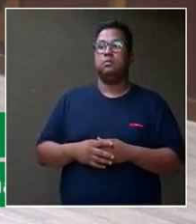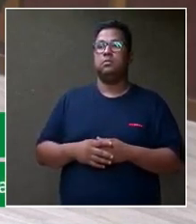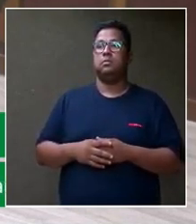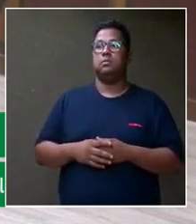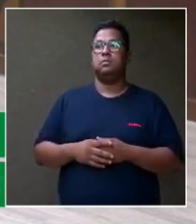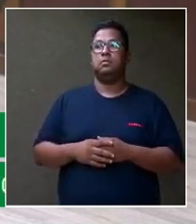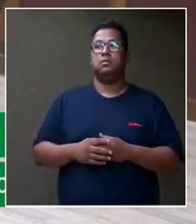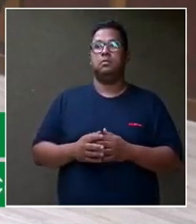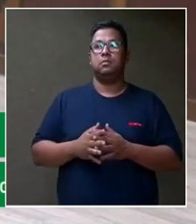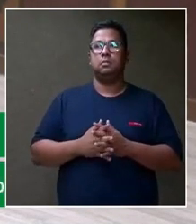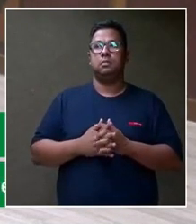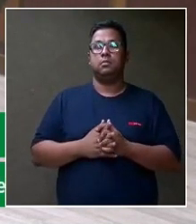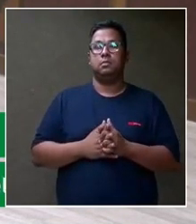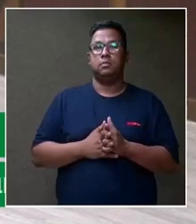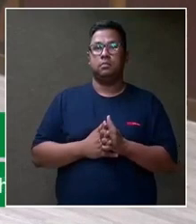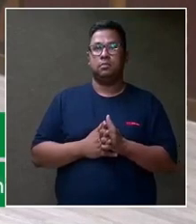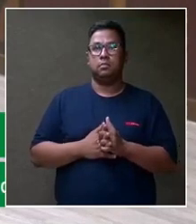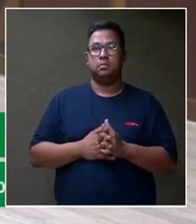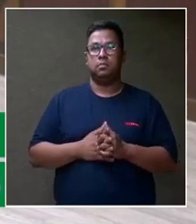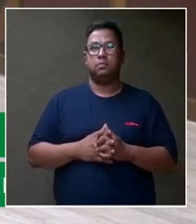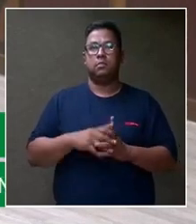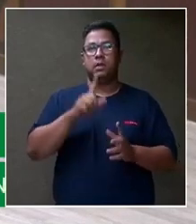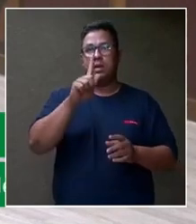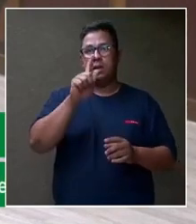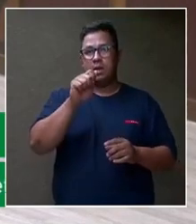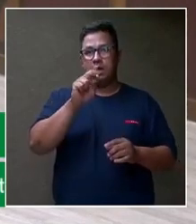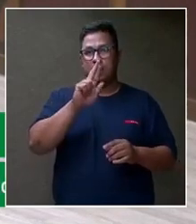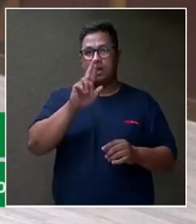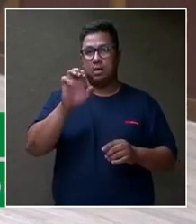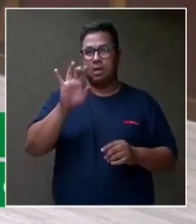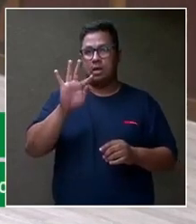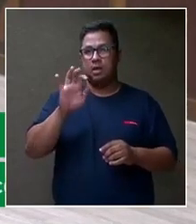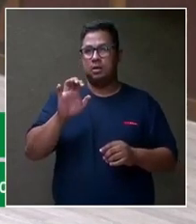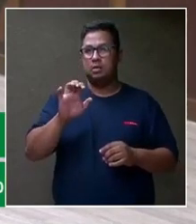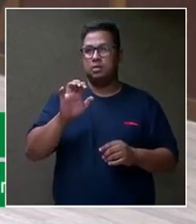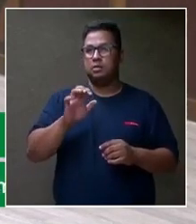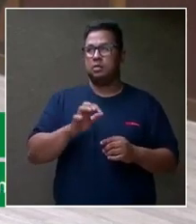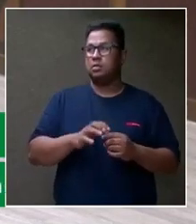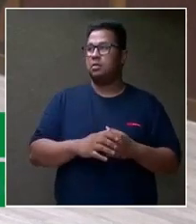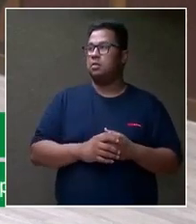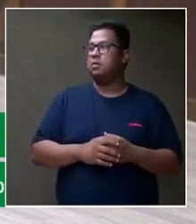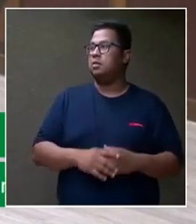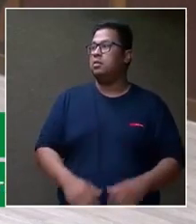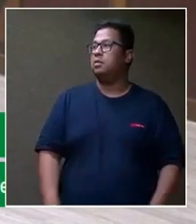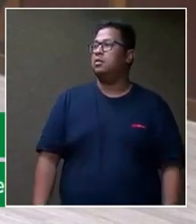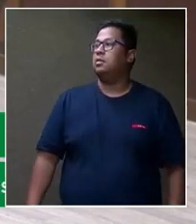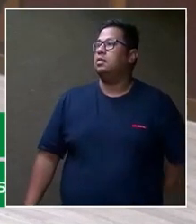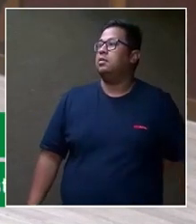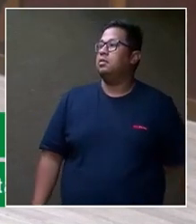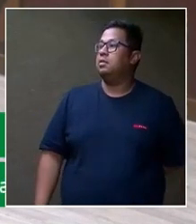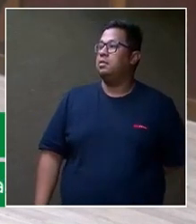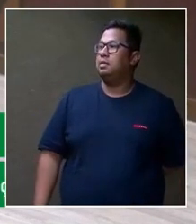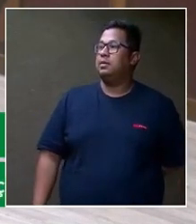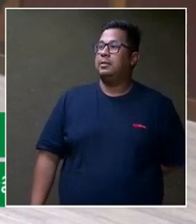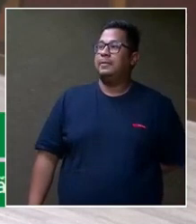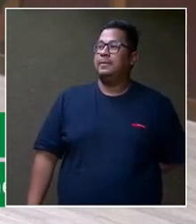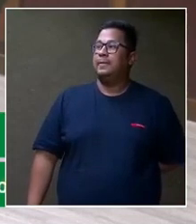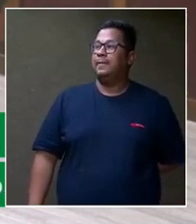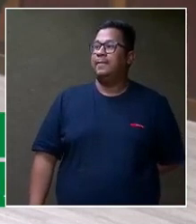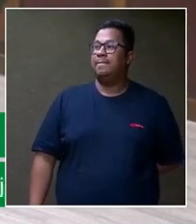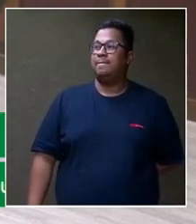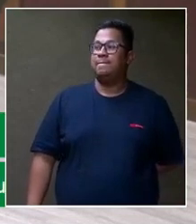mas só foi essa informação que ele me deu. A Garrete soube dessa... Não sei lhe informar. Doutor, eu indefiro essa pergunta de Garrete, doutor.